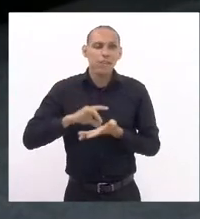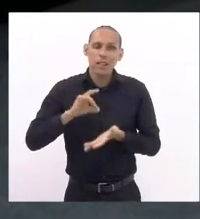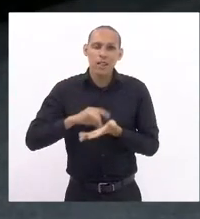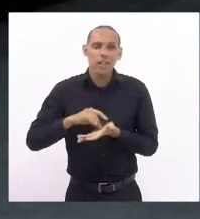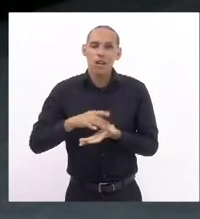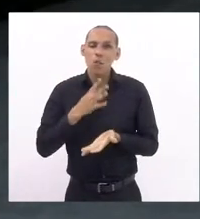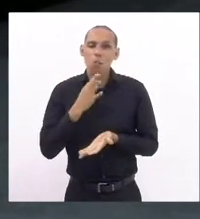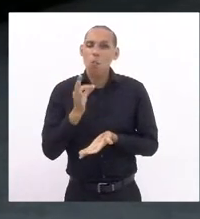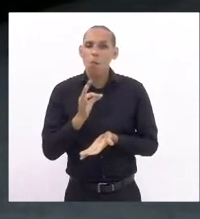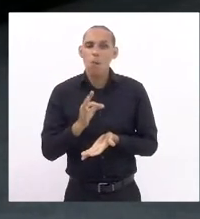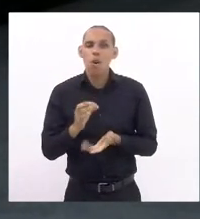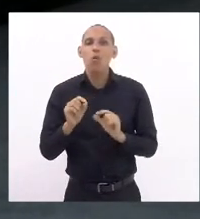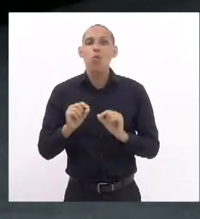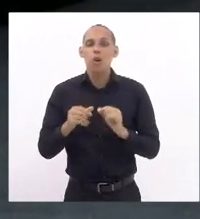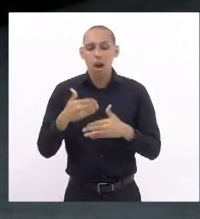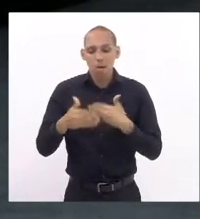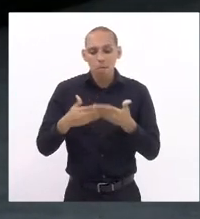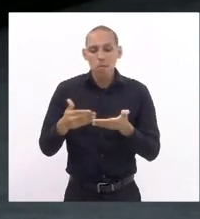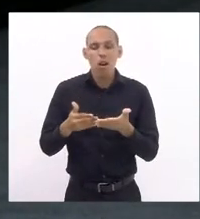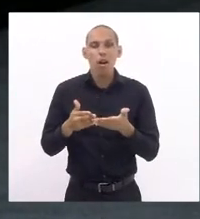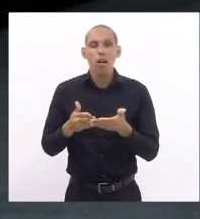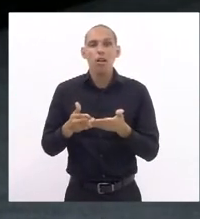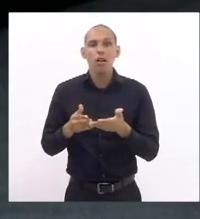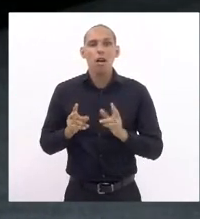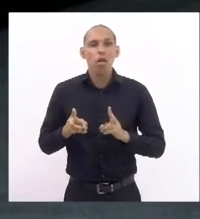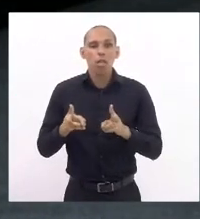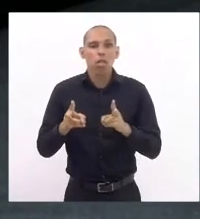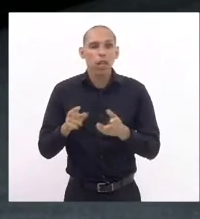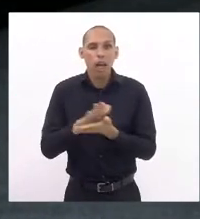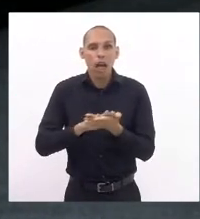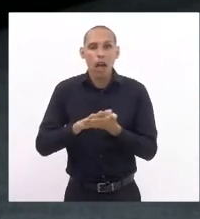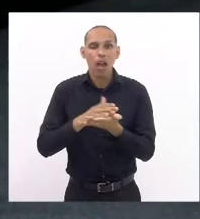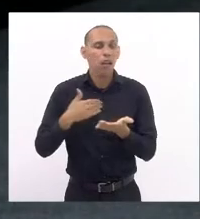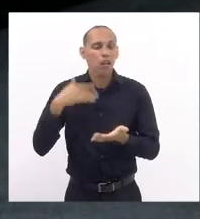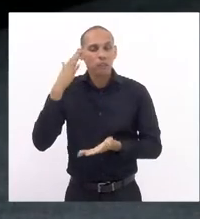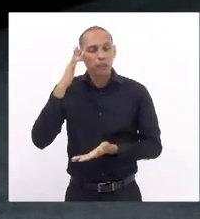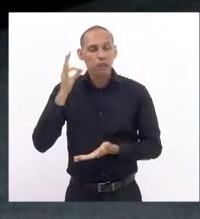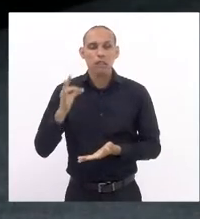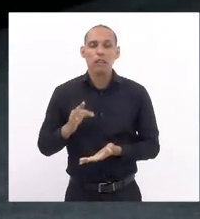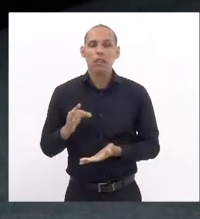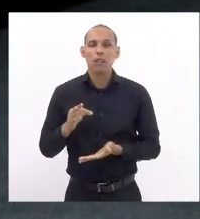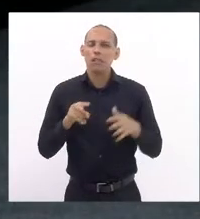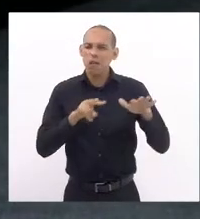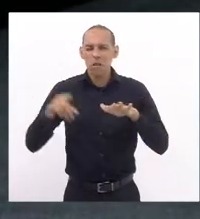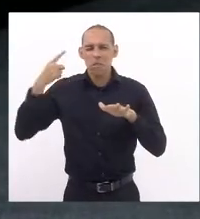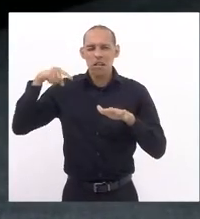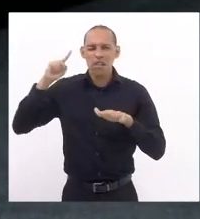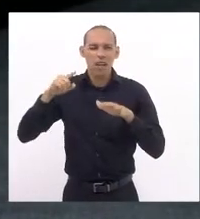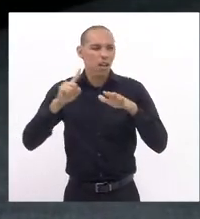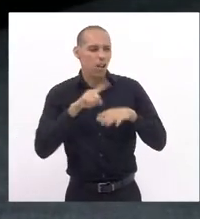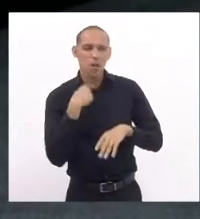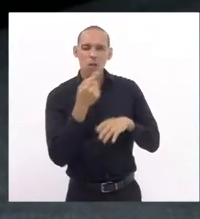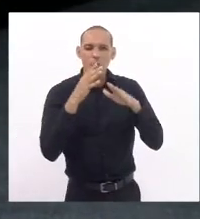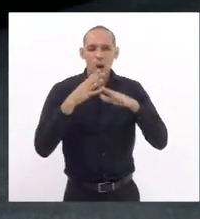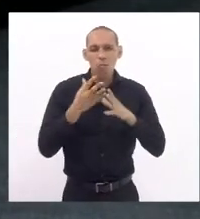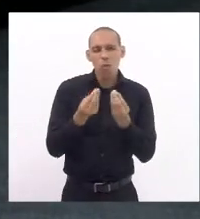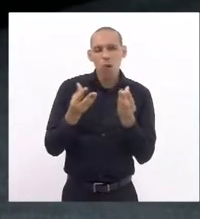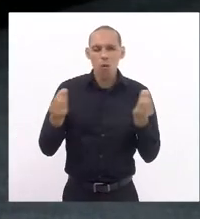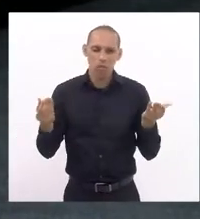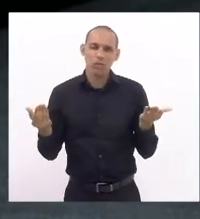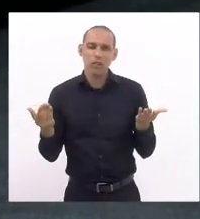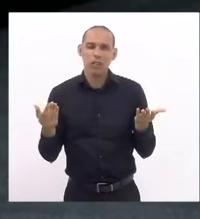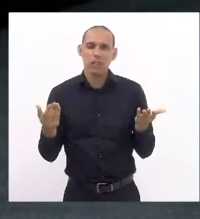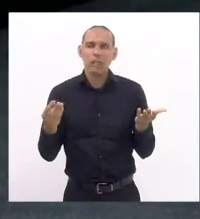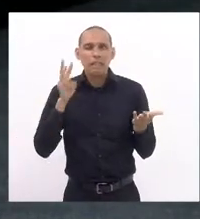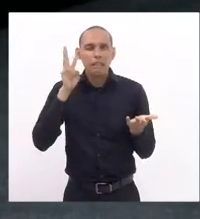conhecimento do não avanço do processo. Semana passada, como todos, muitos de nós, salvo